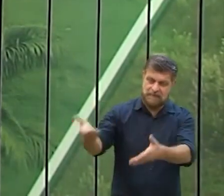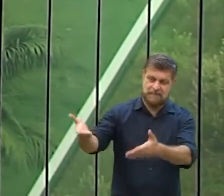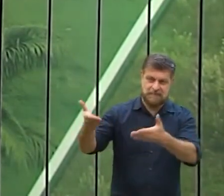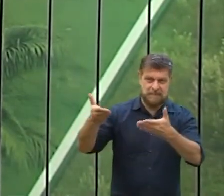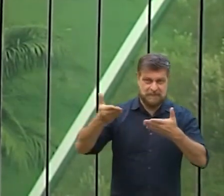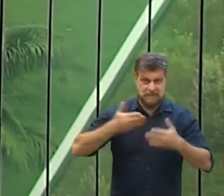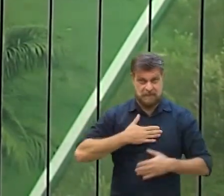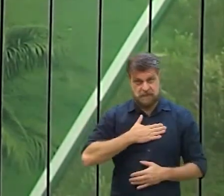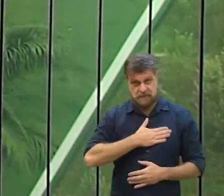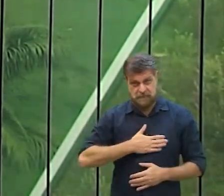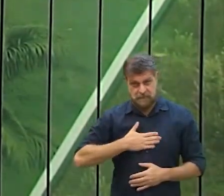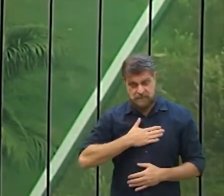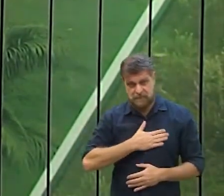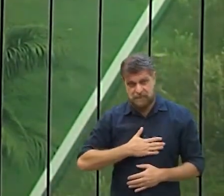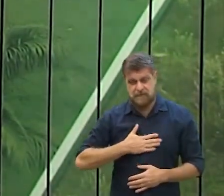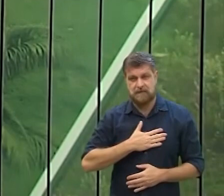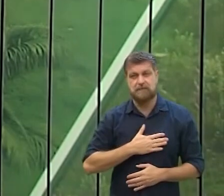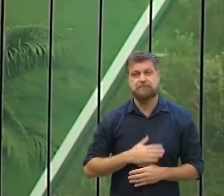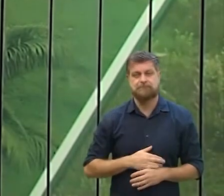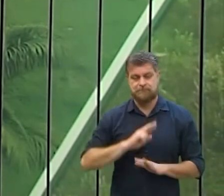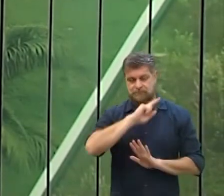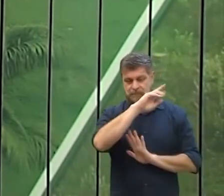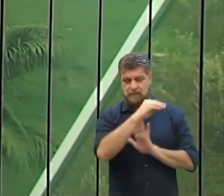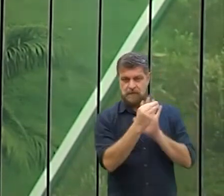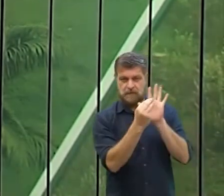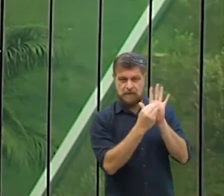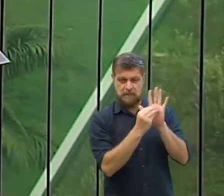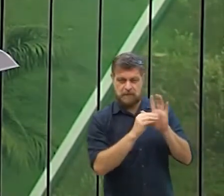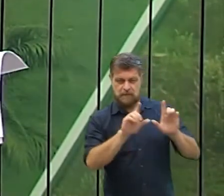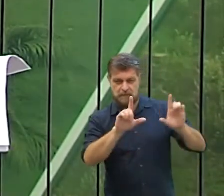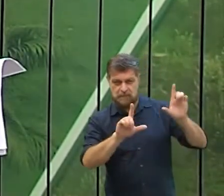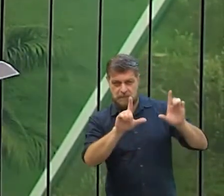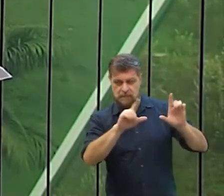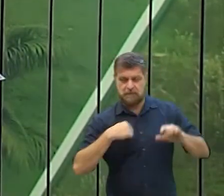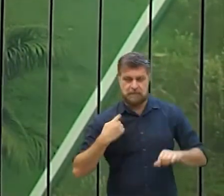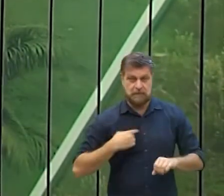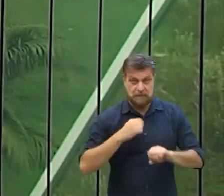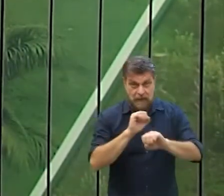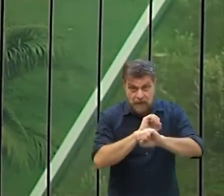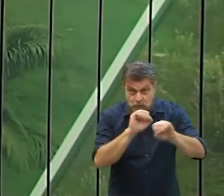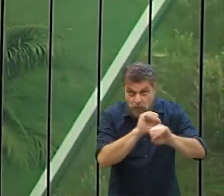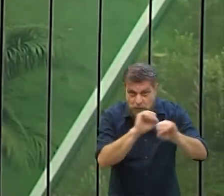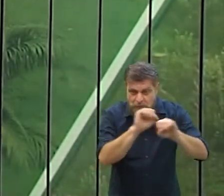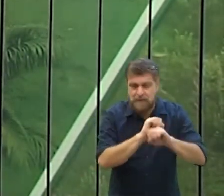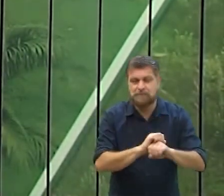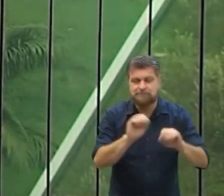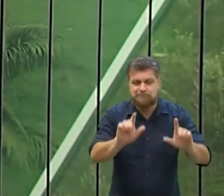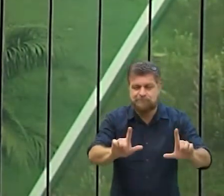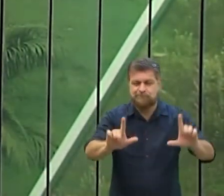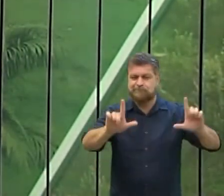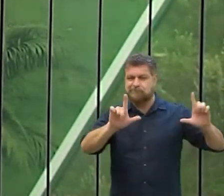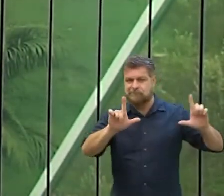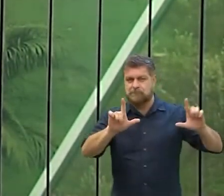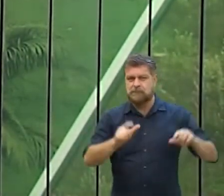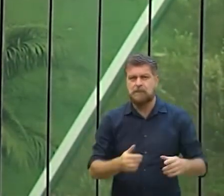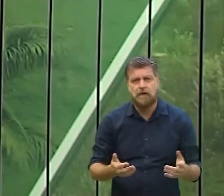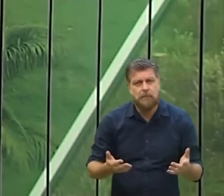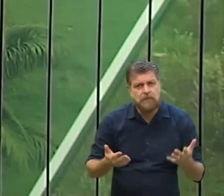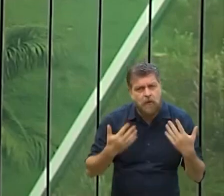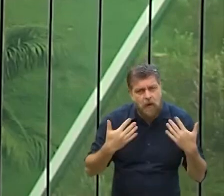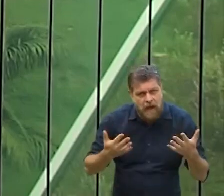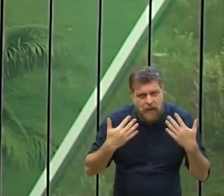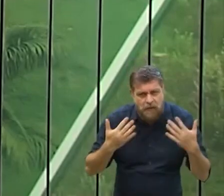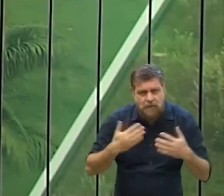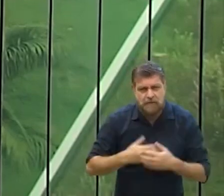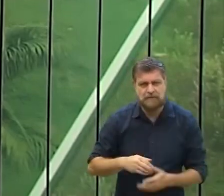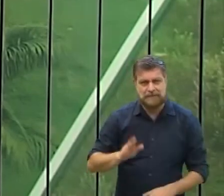Olá, seja bem-vindo, seja bem-vinda ao Giro Ambiental, aquele quadro que a gente adora, tá no ar e tá com calor,